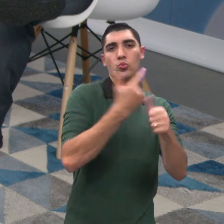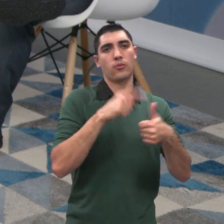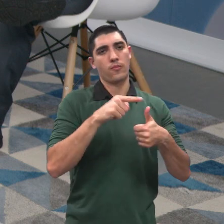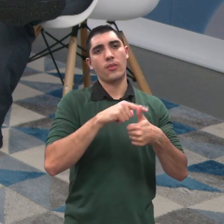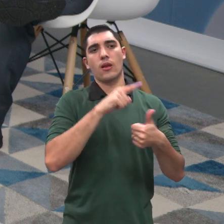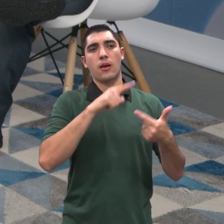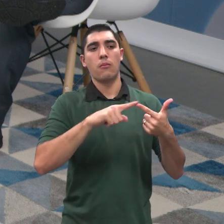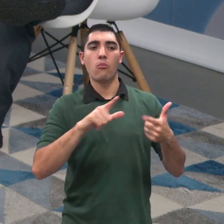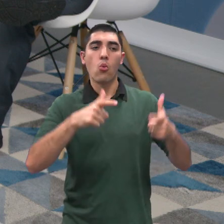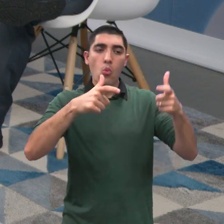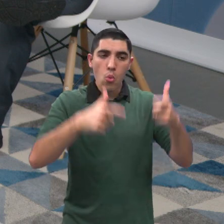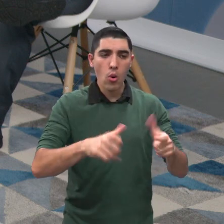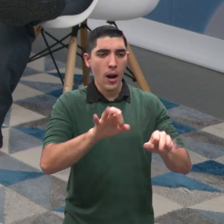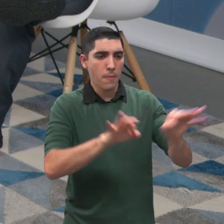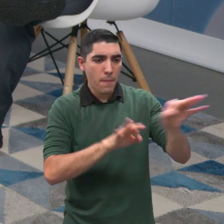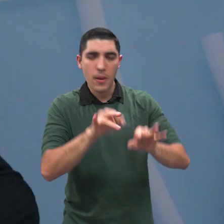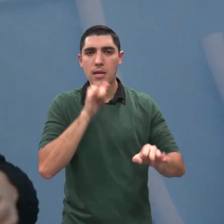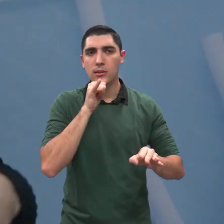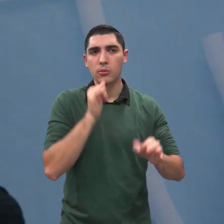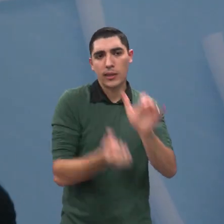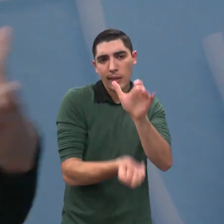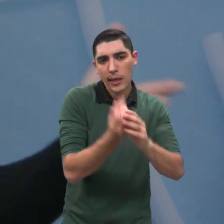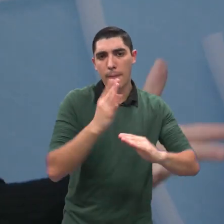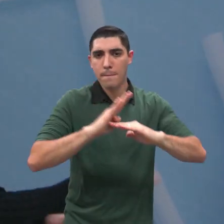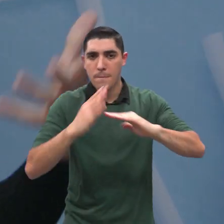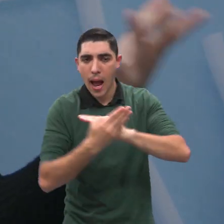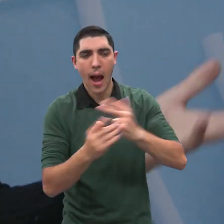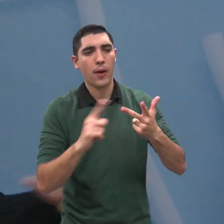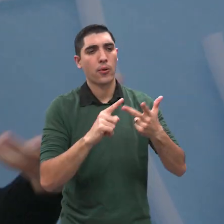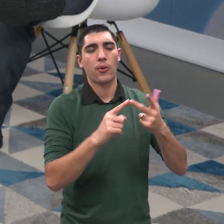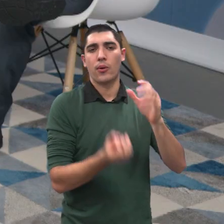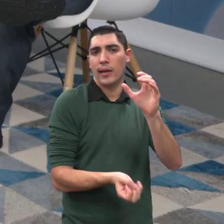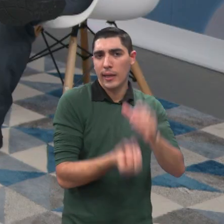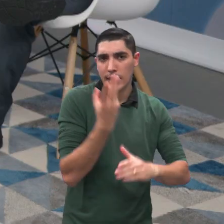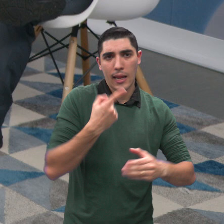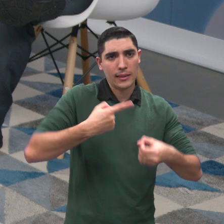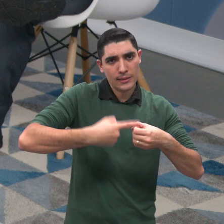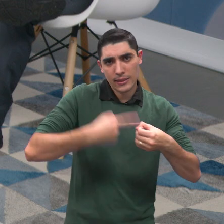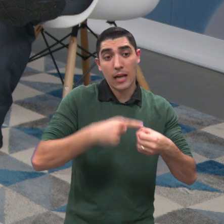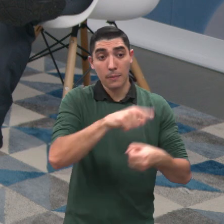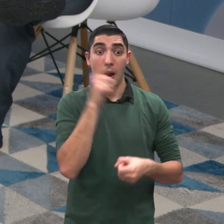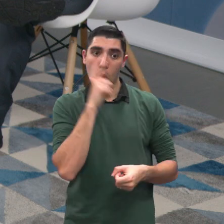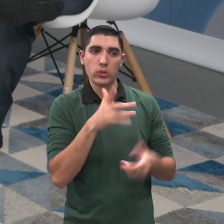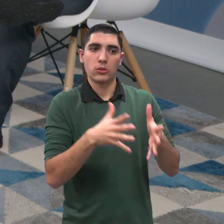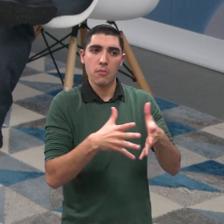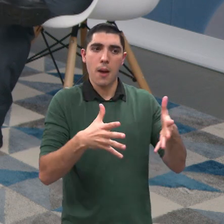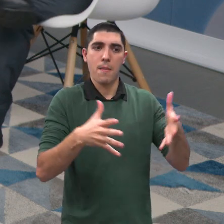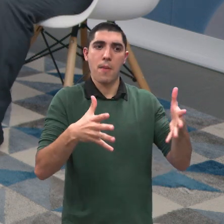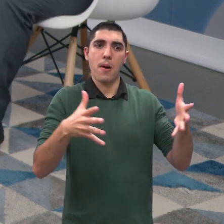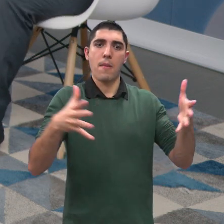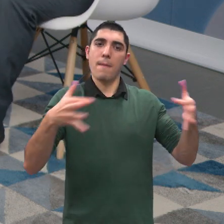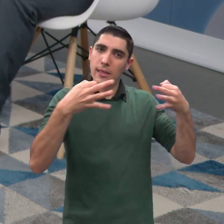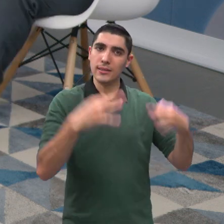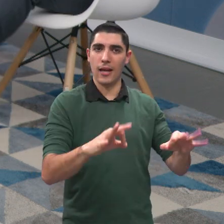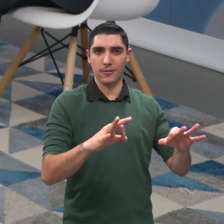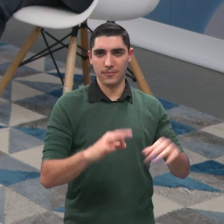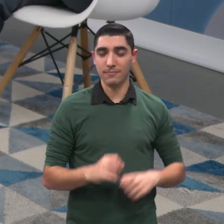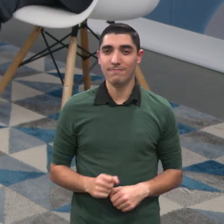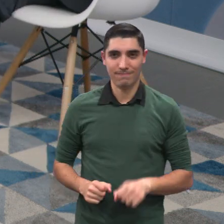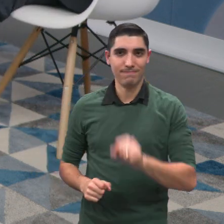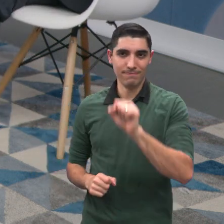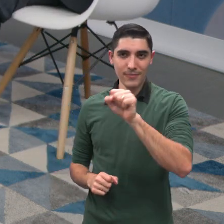construir ali um espaço público, um bairro, ou para que uma cidade, né, conforme ela vá crescendo. Sim.